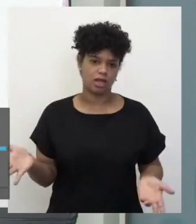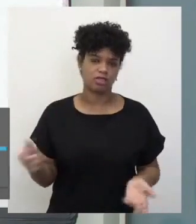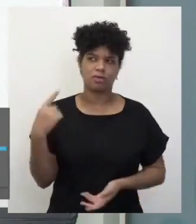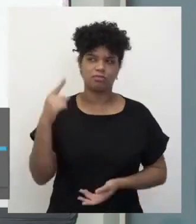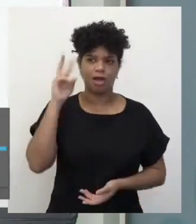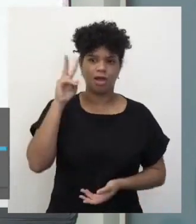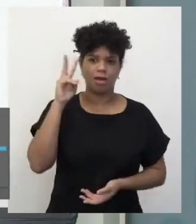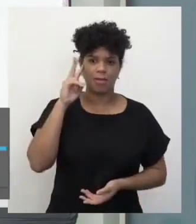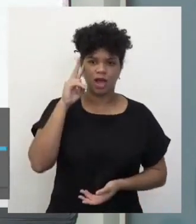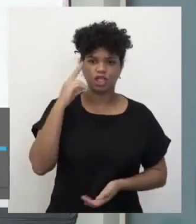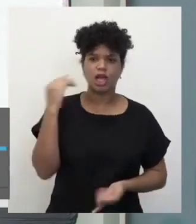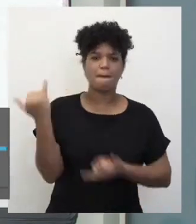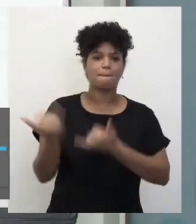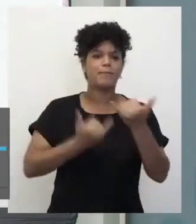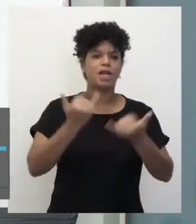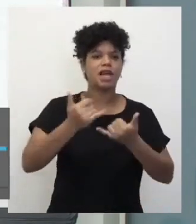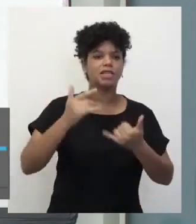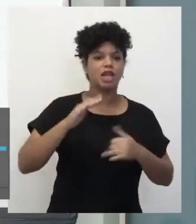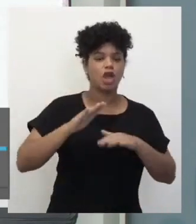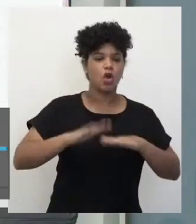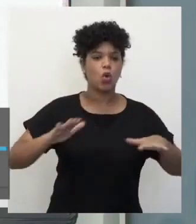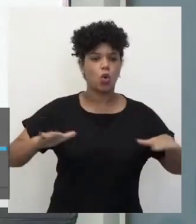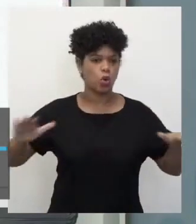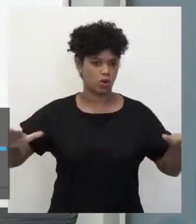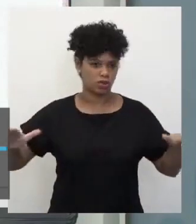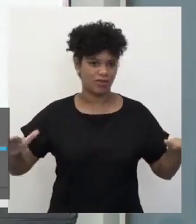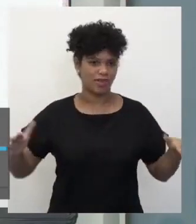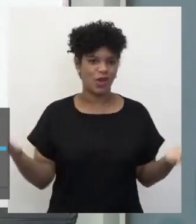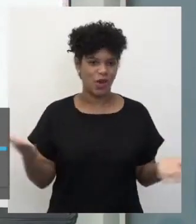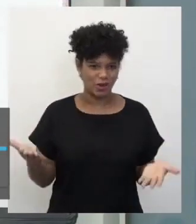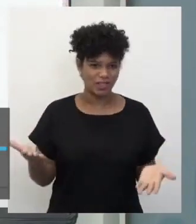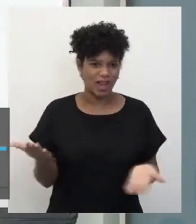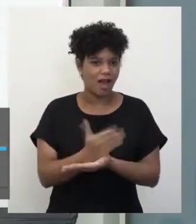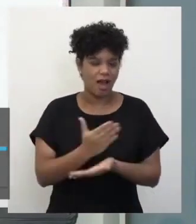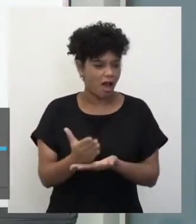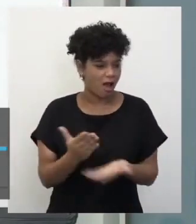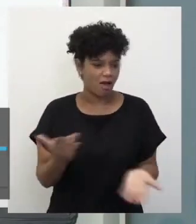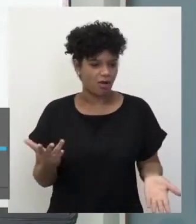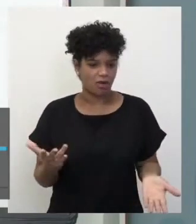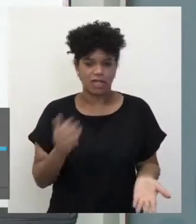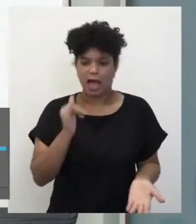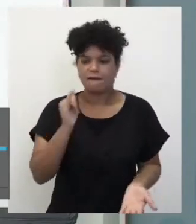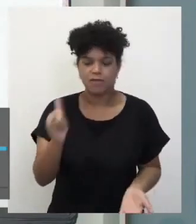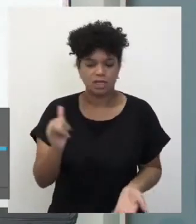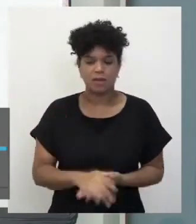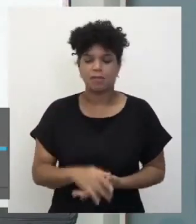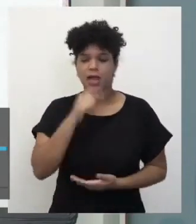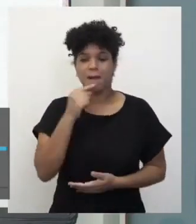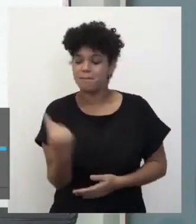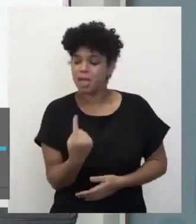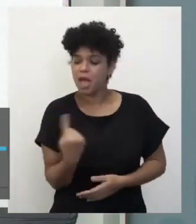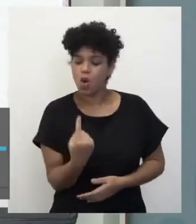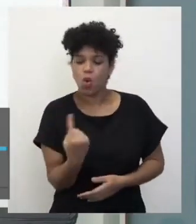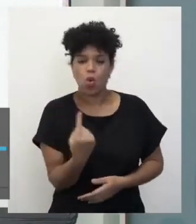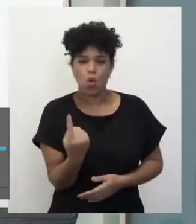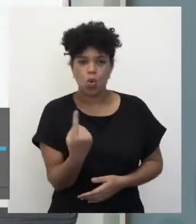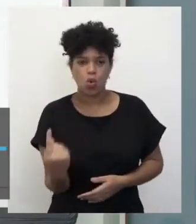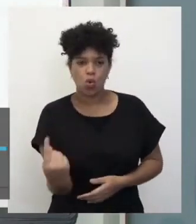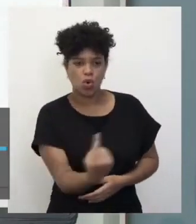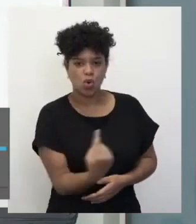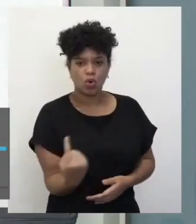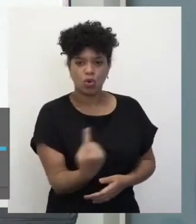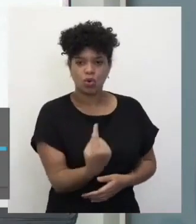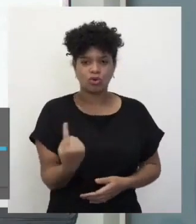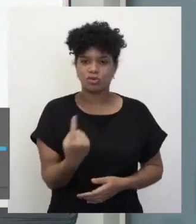infância, para os alunos de hoje, né? Os nossos alunos, a gurizada de hoje em dia, se a gente falar o peão, por exemplo, de madeira, a maioria não sabe brincar com